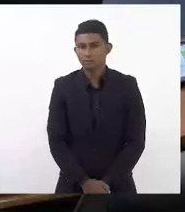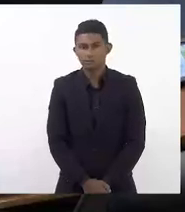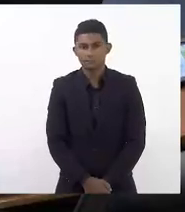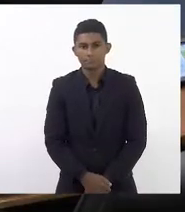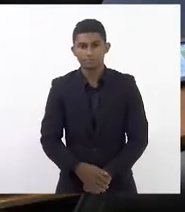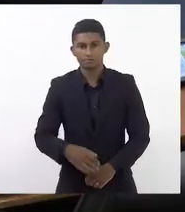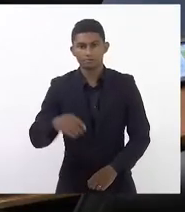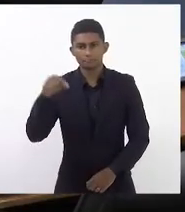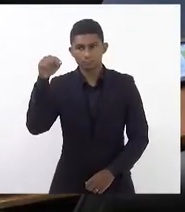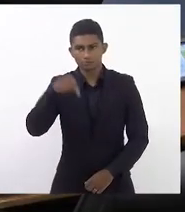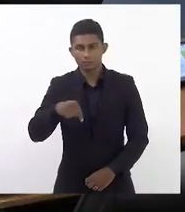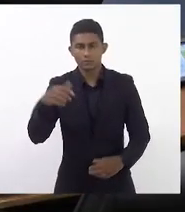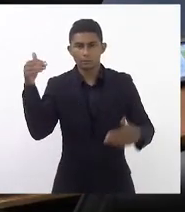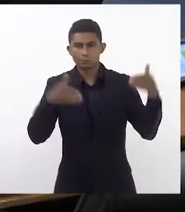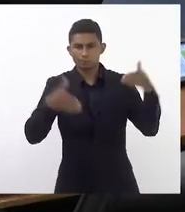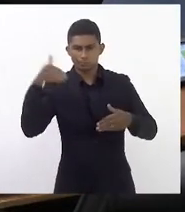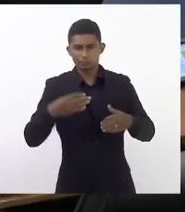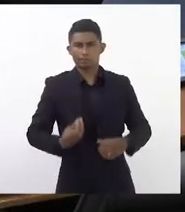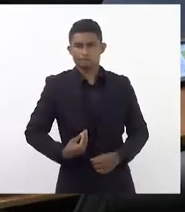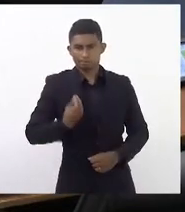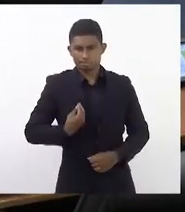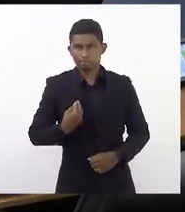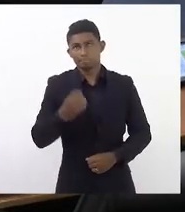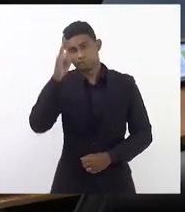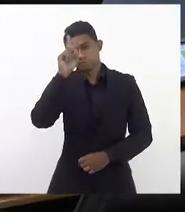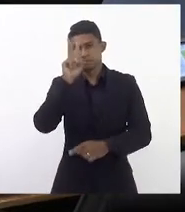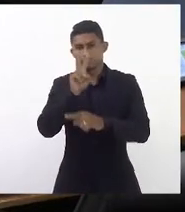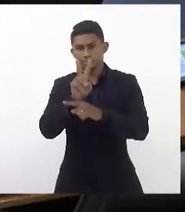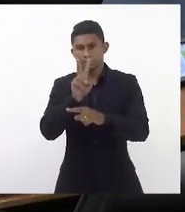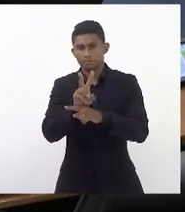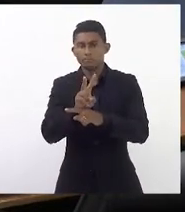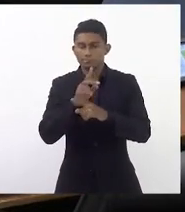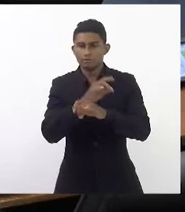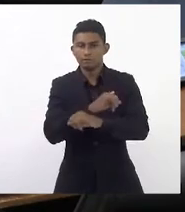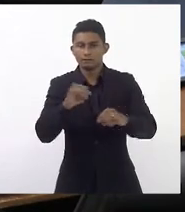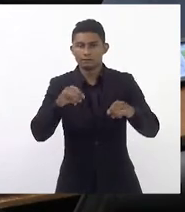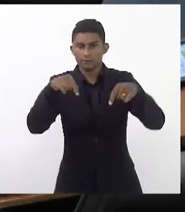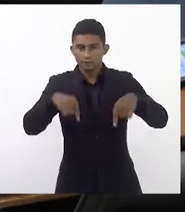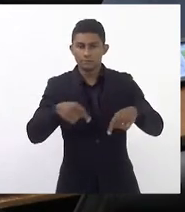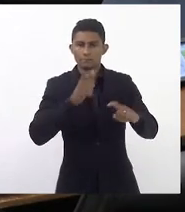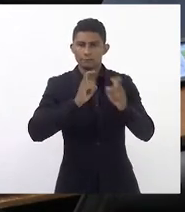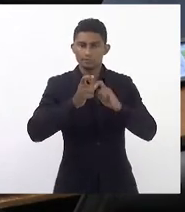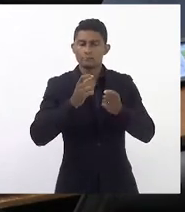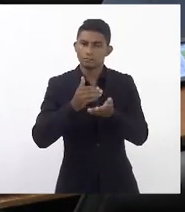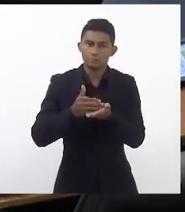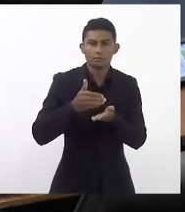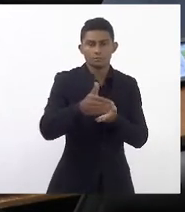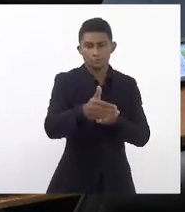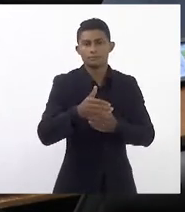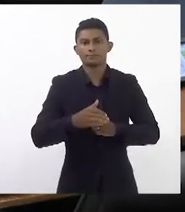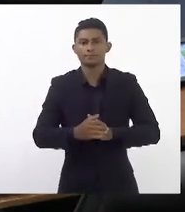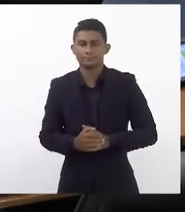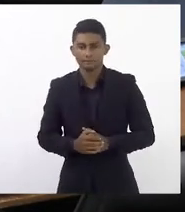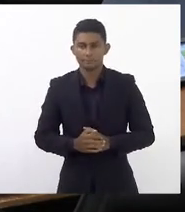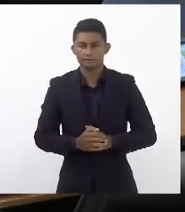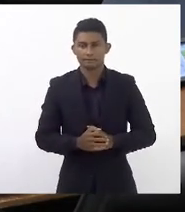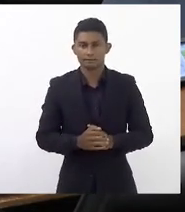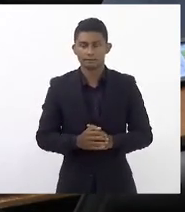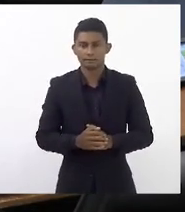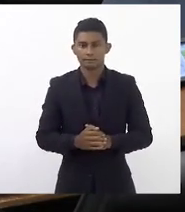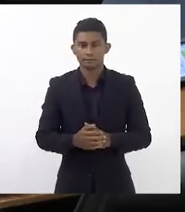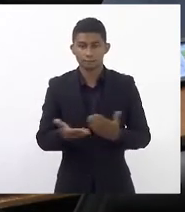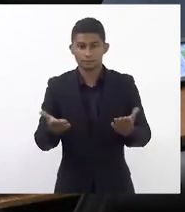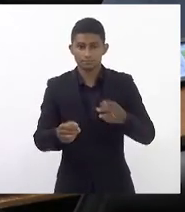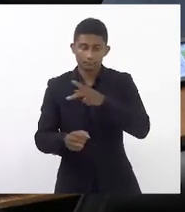Havendo o número legal e sobre a proteção de Deus, iniciamos nosso trabalho. Está aberta a sessão.